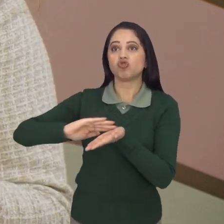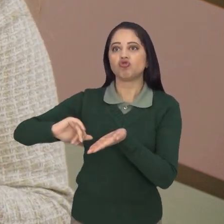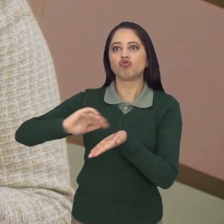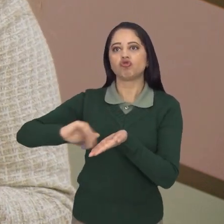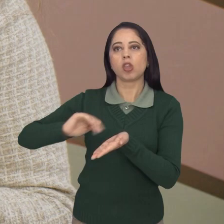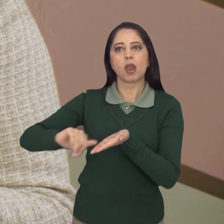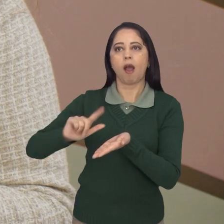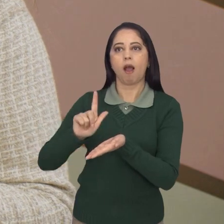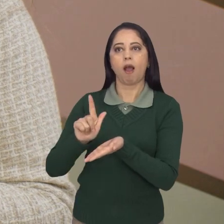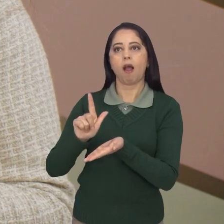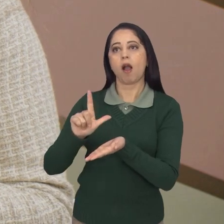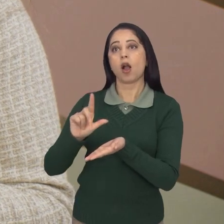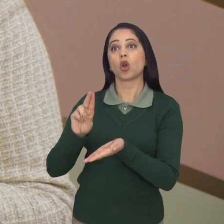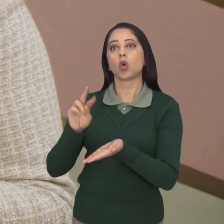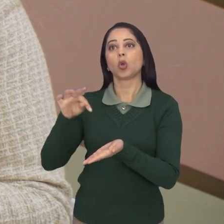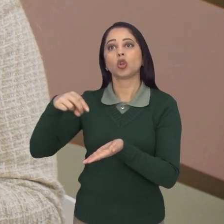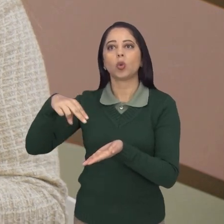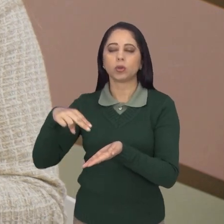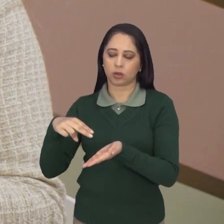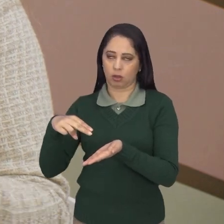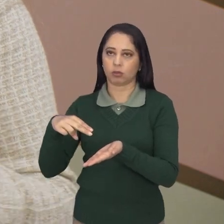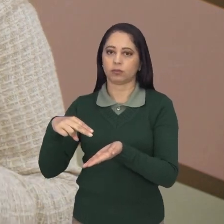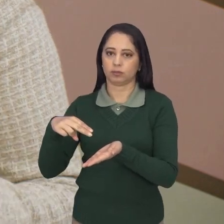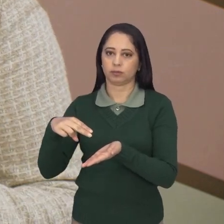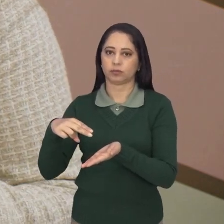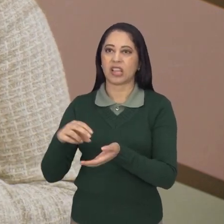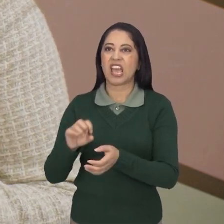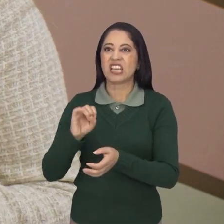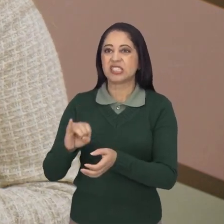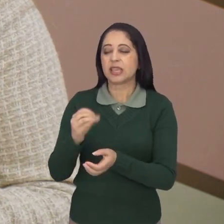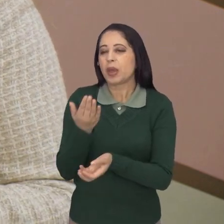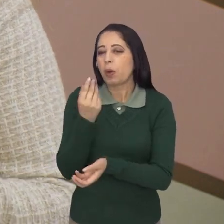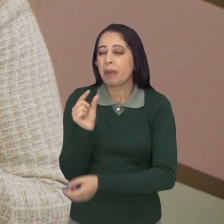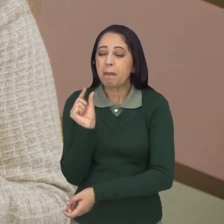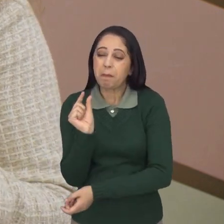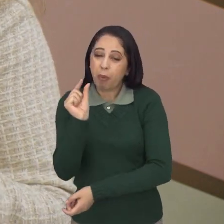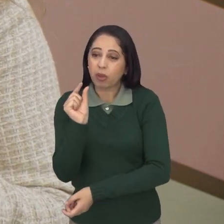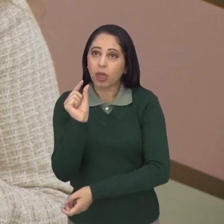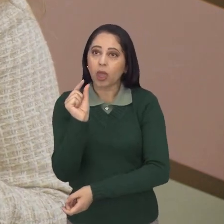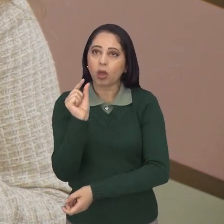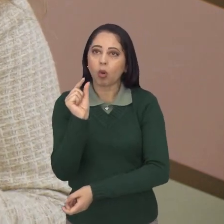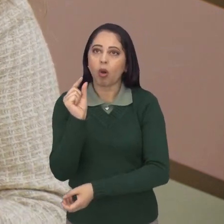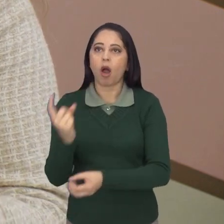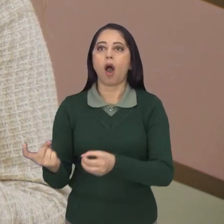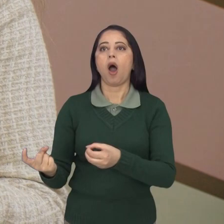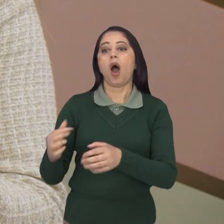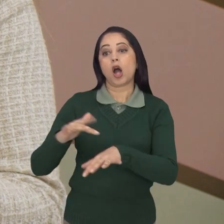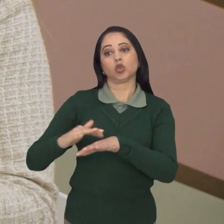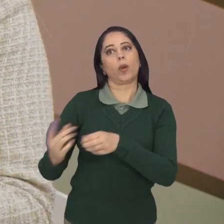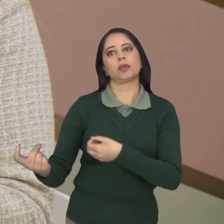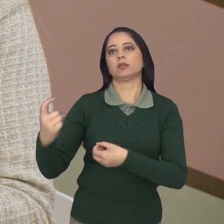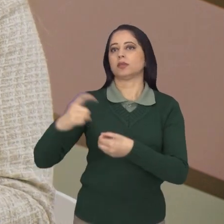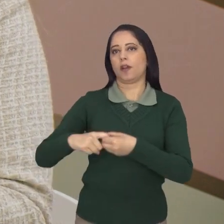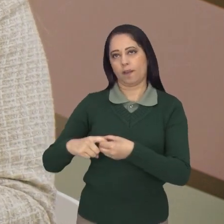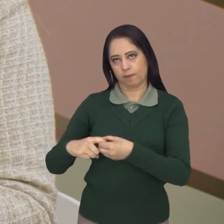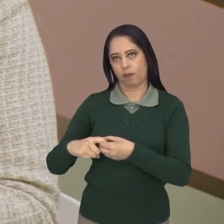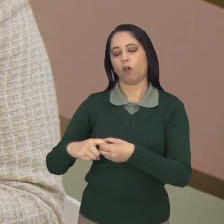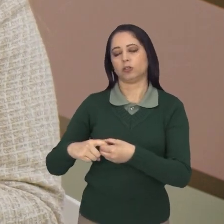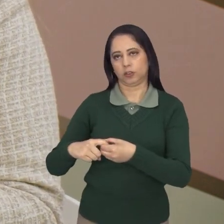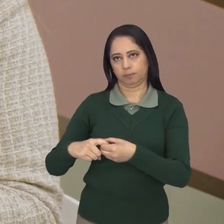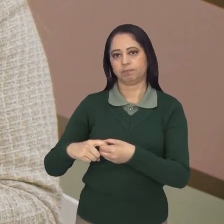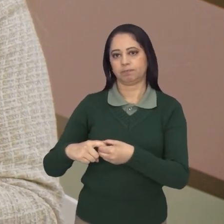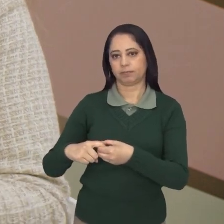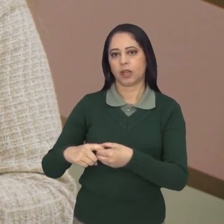Pequenos escapes na dieta podem fazer com que os sintomas voltem. Ou não fazer a dieta corretamente, você vai ter aquele grau de